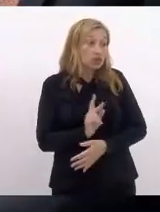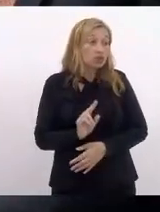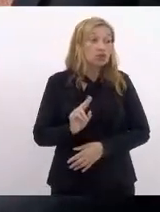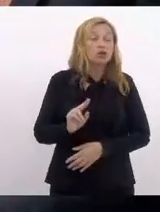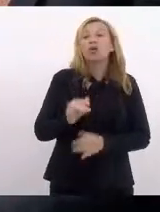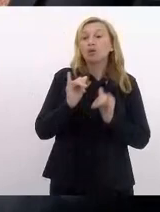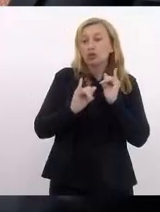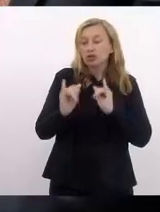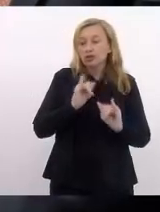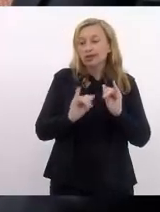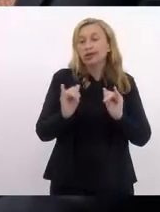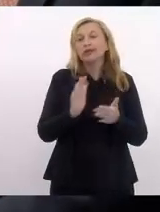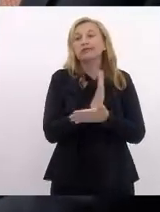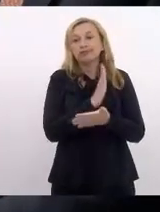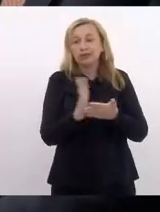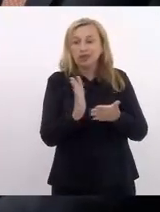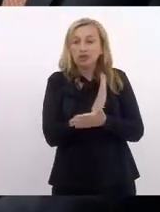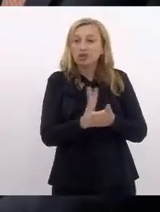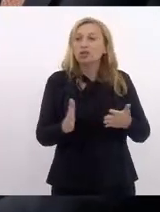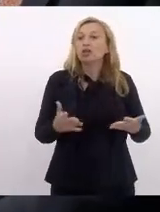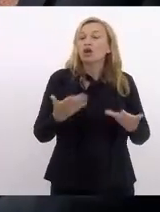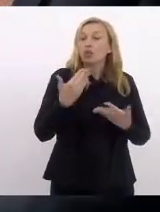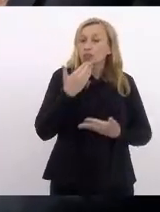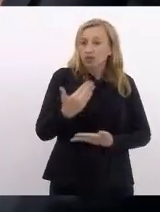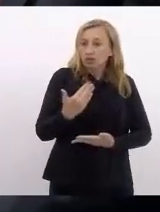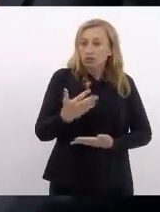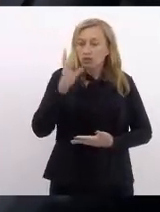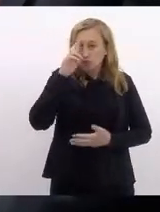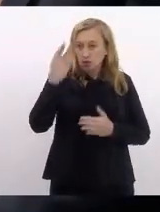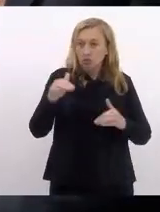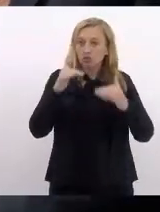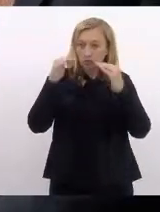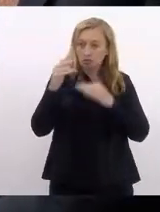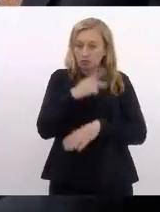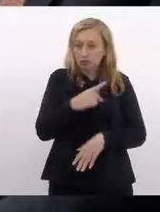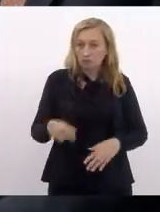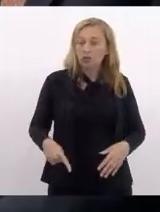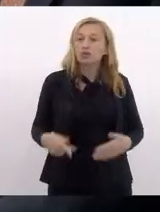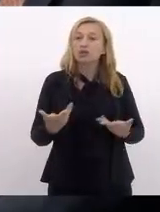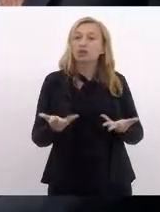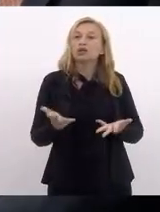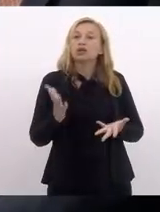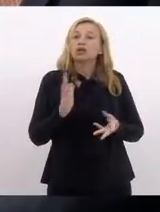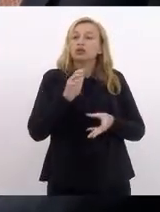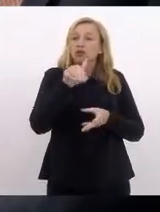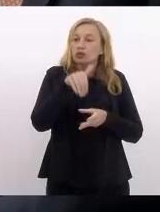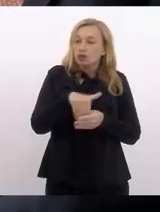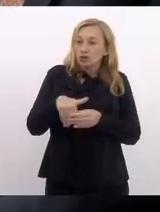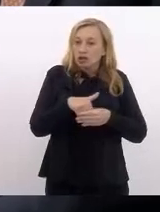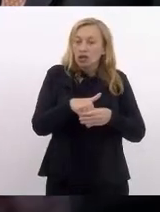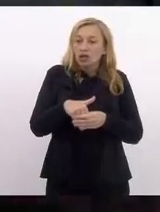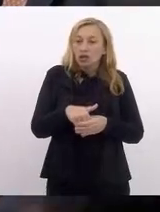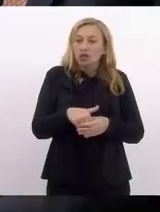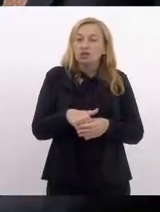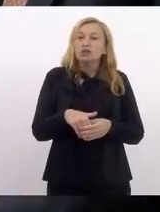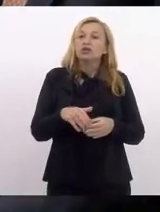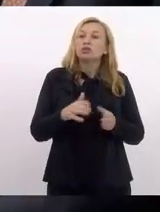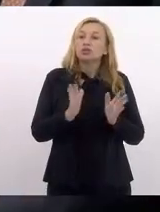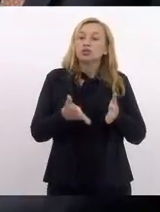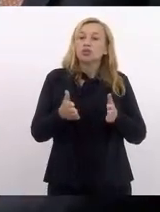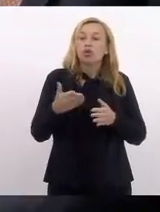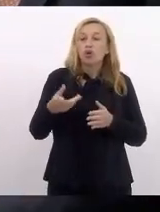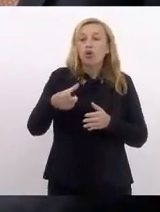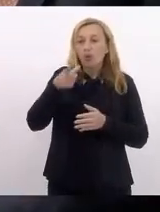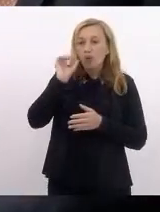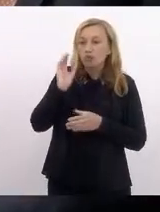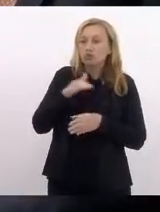como anunciado muitas vezes Inclusive eu pedi a você nesse aqui votasse colocados em votação Ontem conversei com o Deputado Luiz